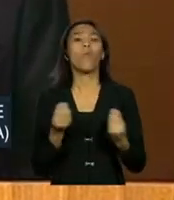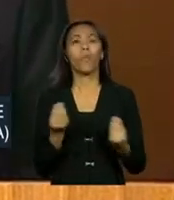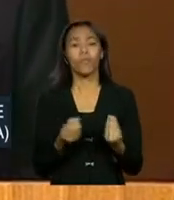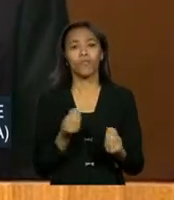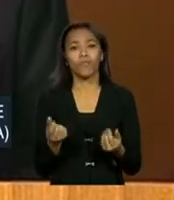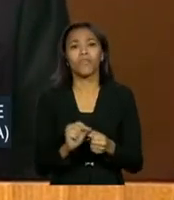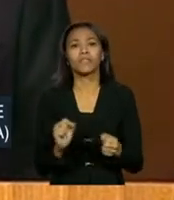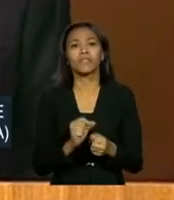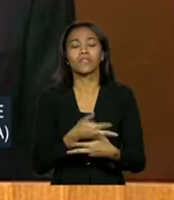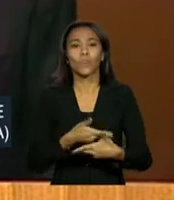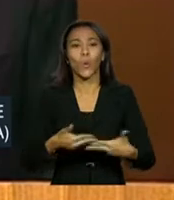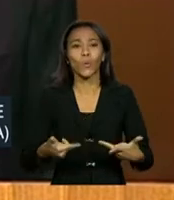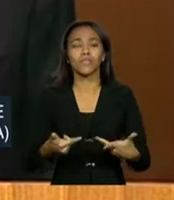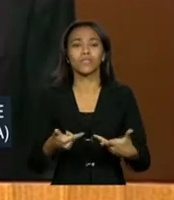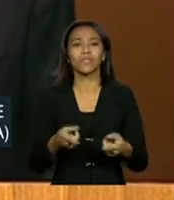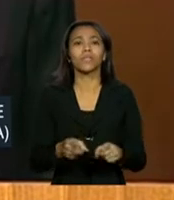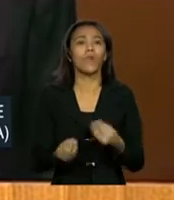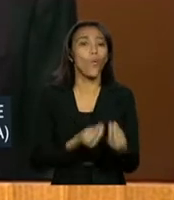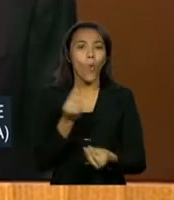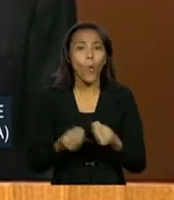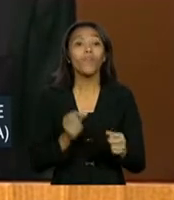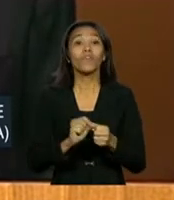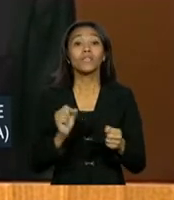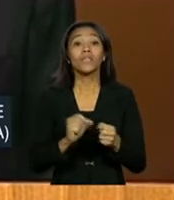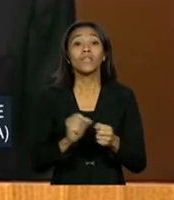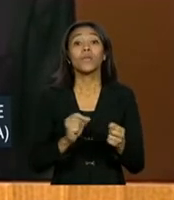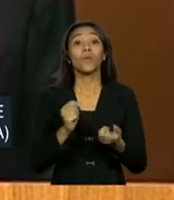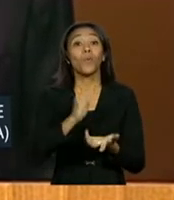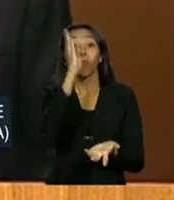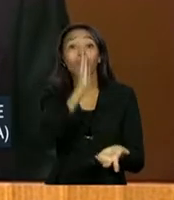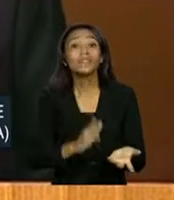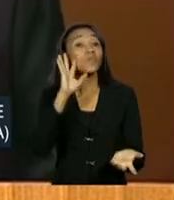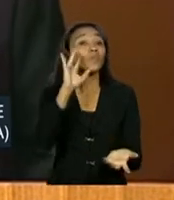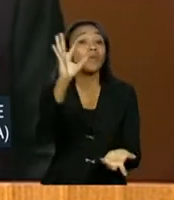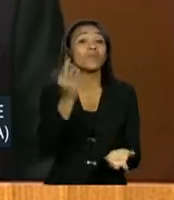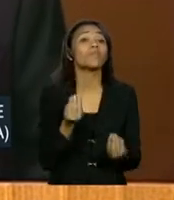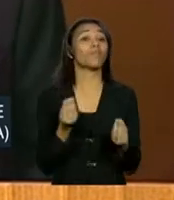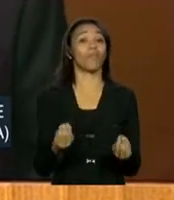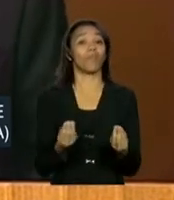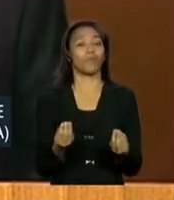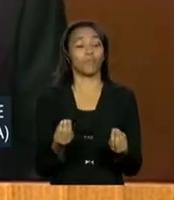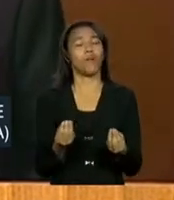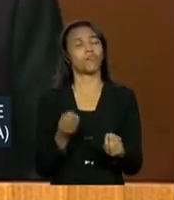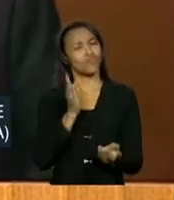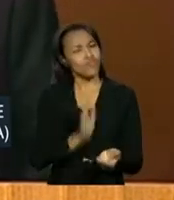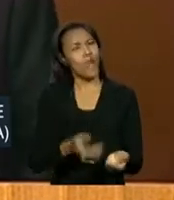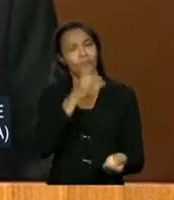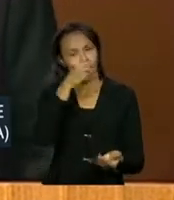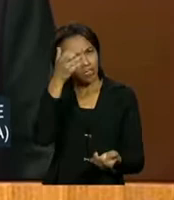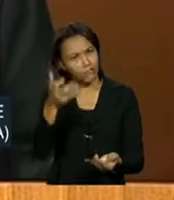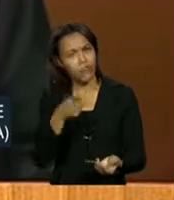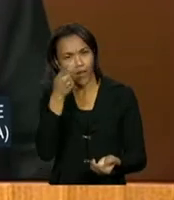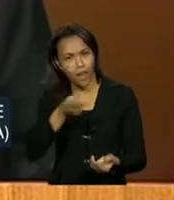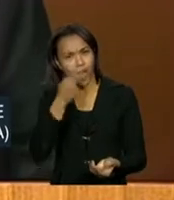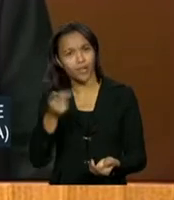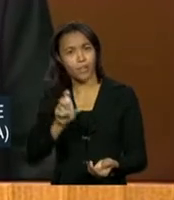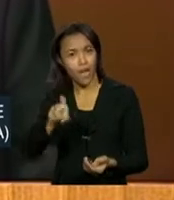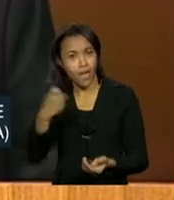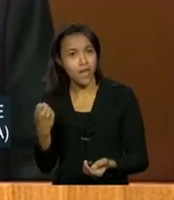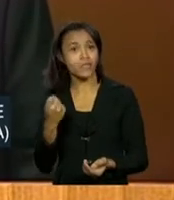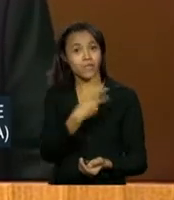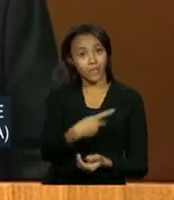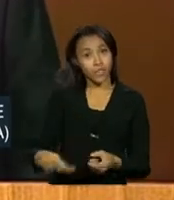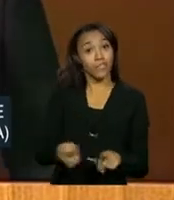fazer o Brasil que sonhamos. Foi dito aqui, tanto pela ex-presidente quanto pelo